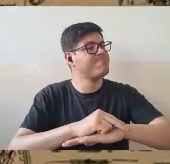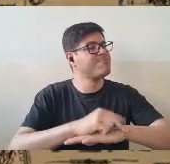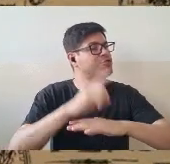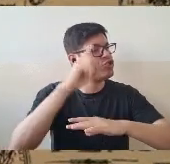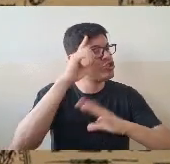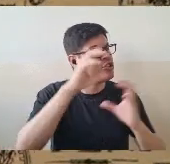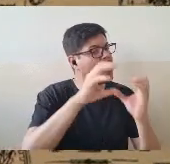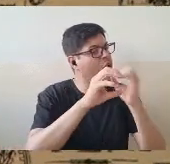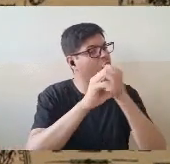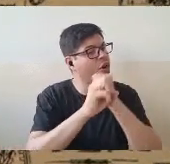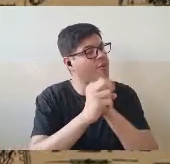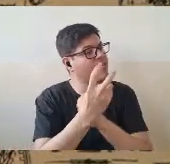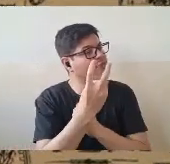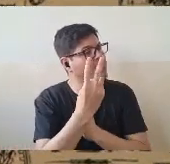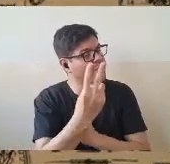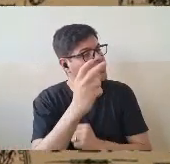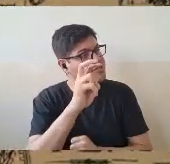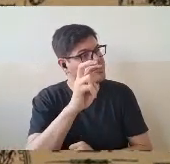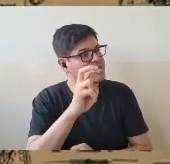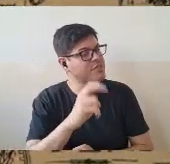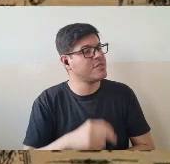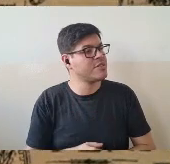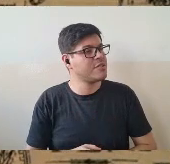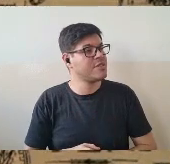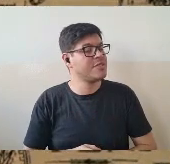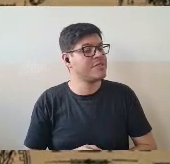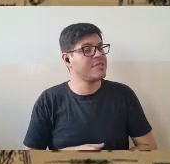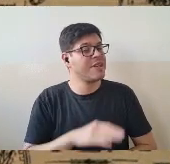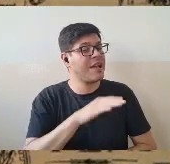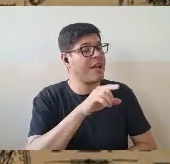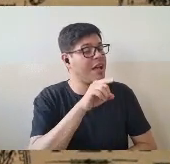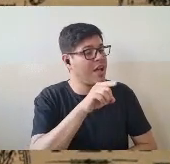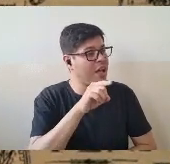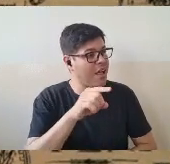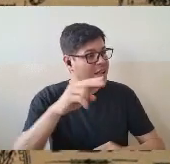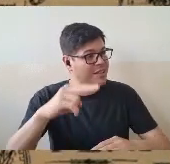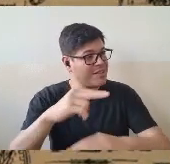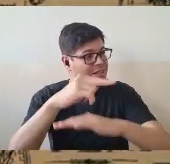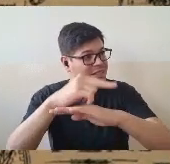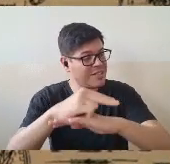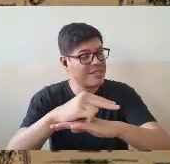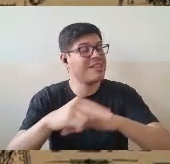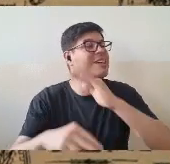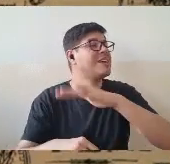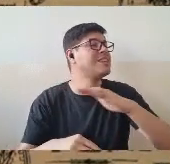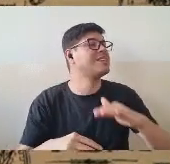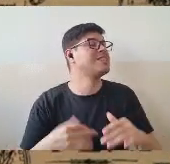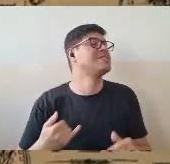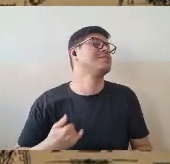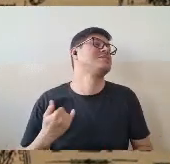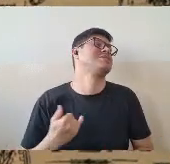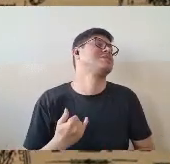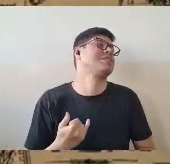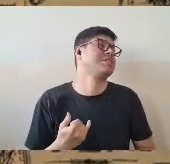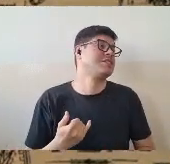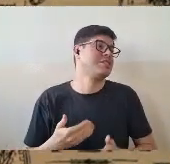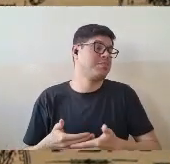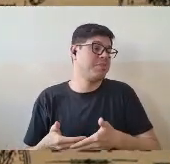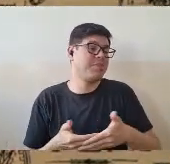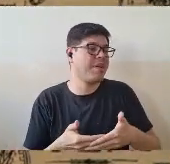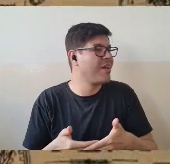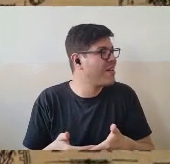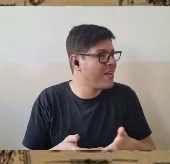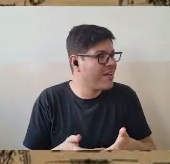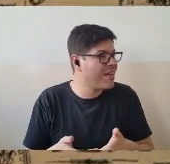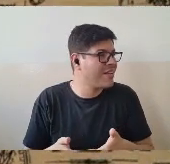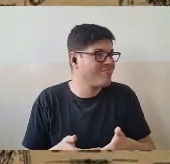uma pneumonia que estava avançada quando eu identifiquei, deu bastante trabalho. Eu, junto com